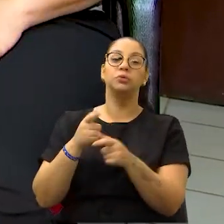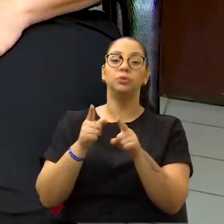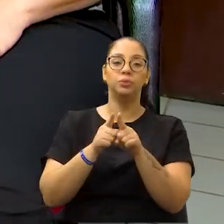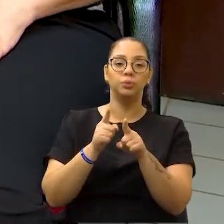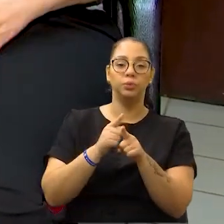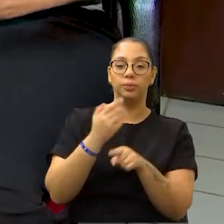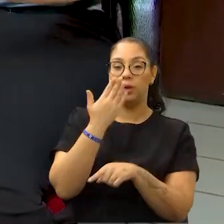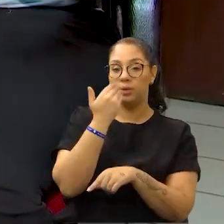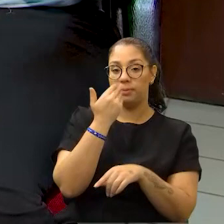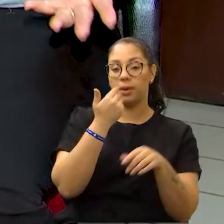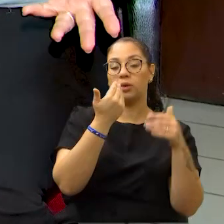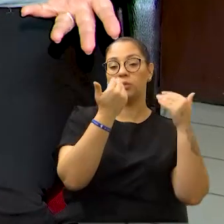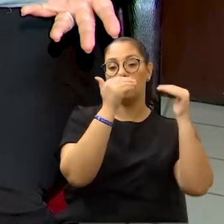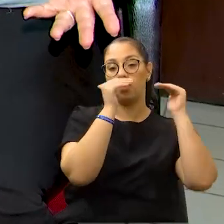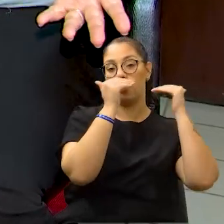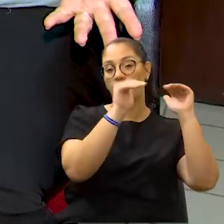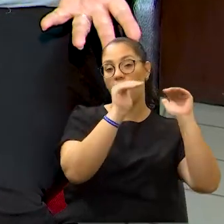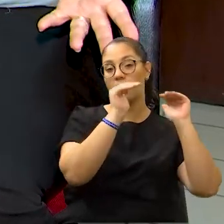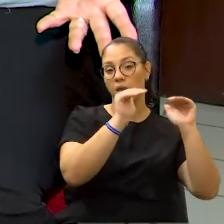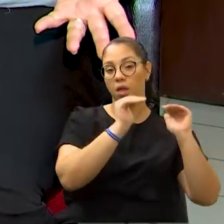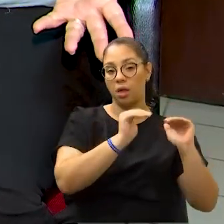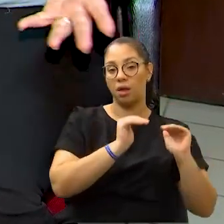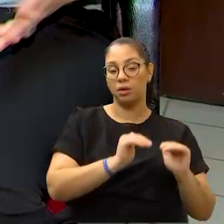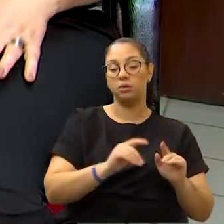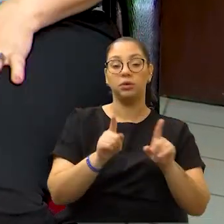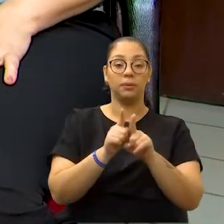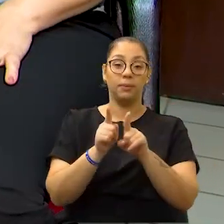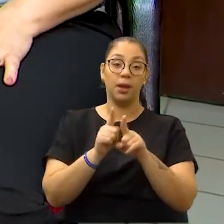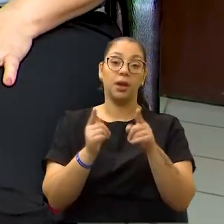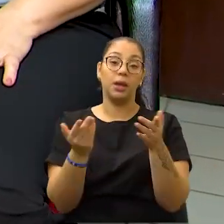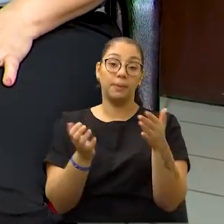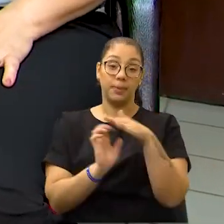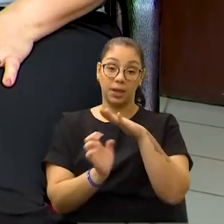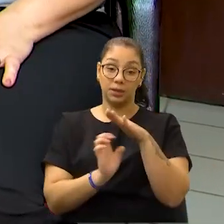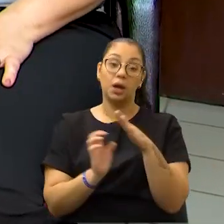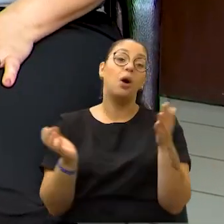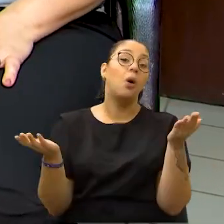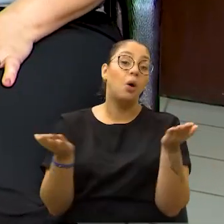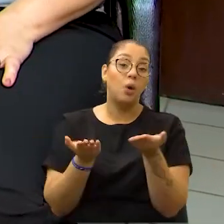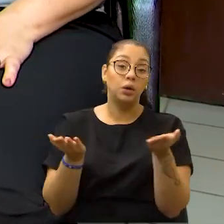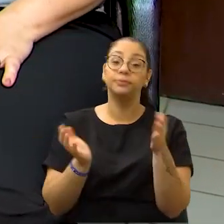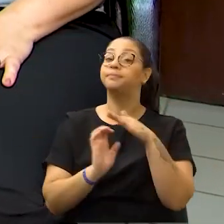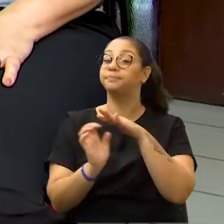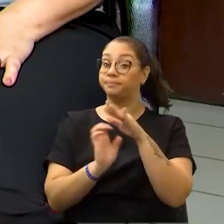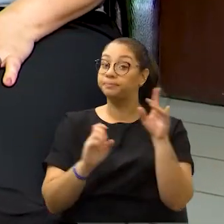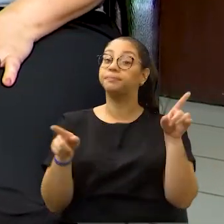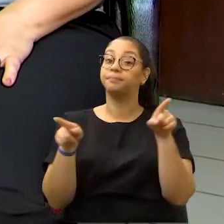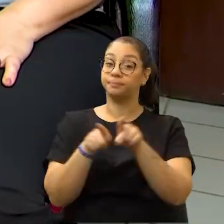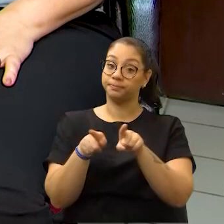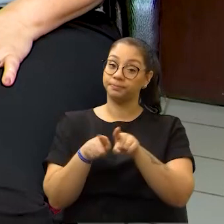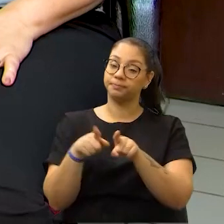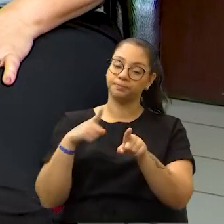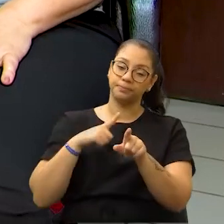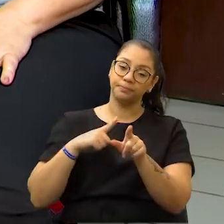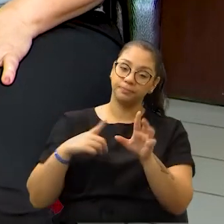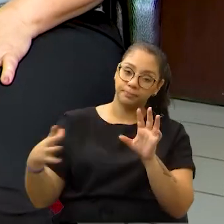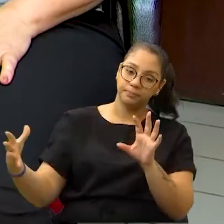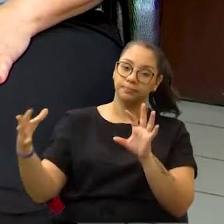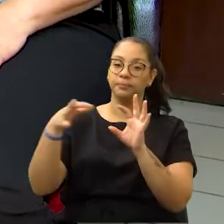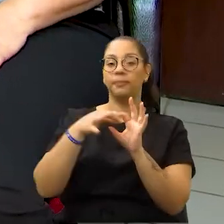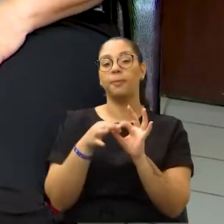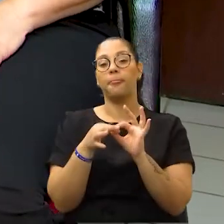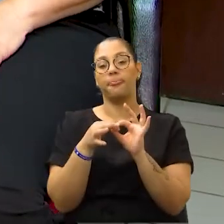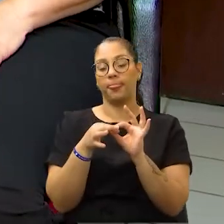alimentos, as empresas. Hoje as empresas também tem se